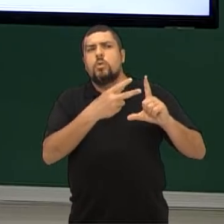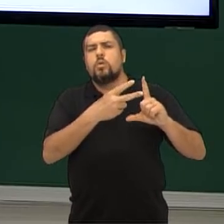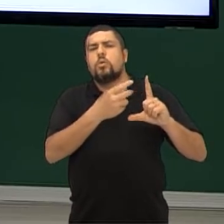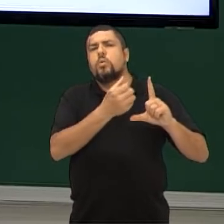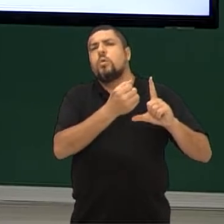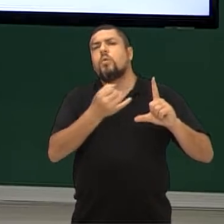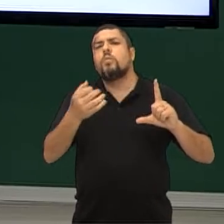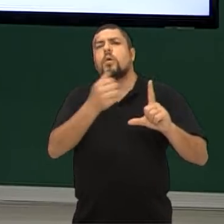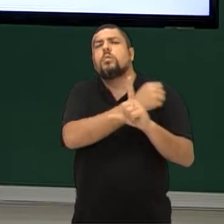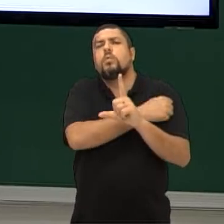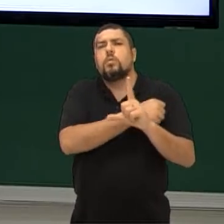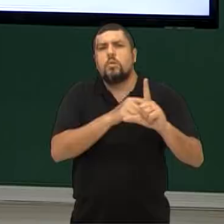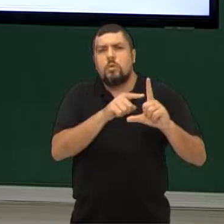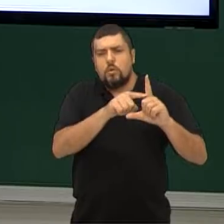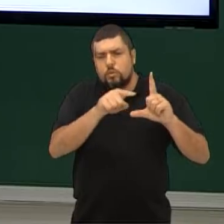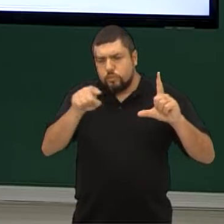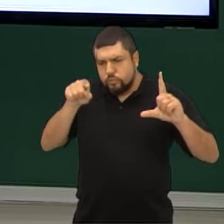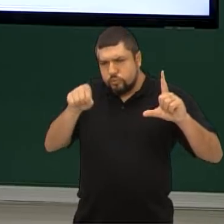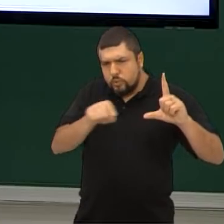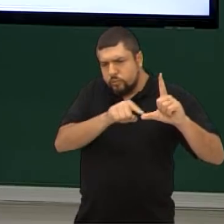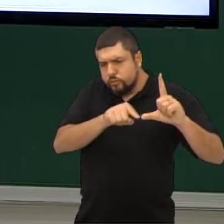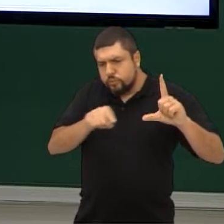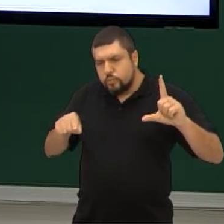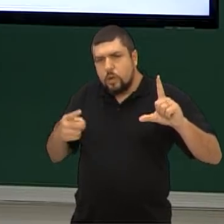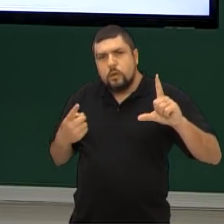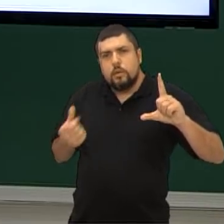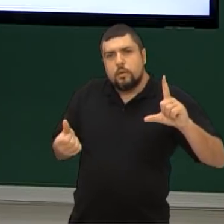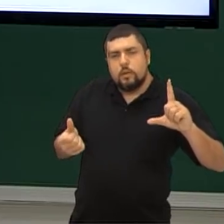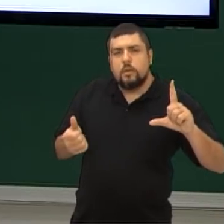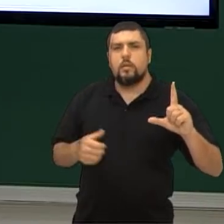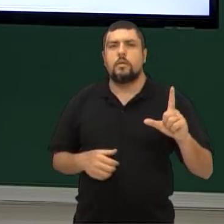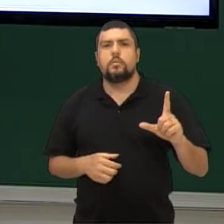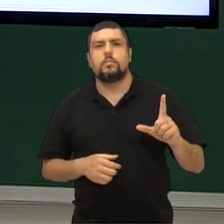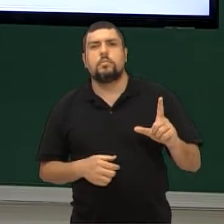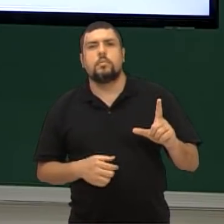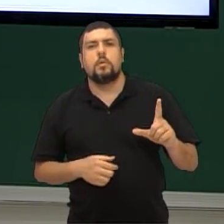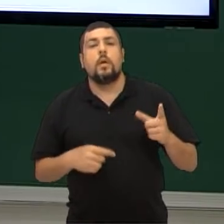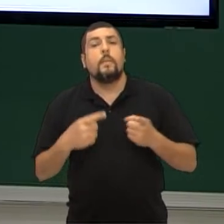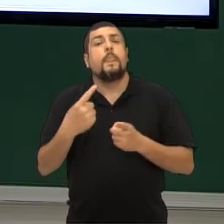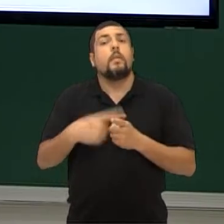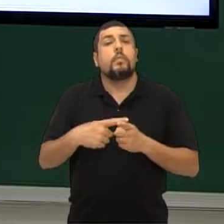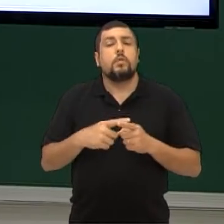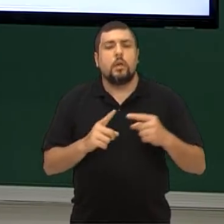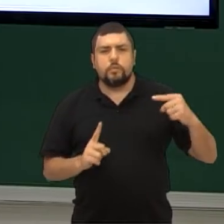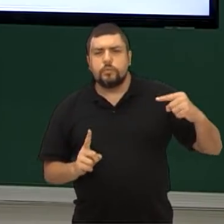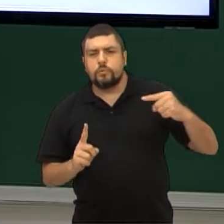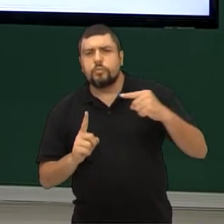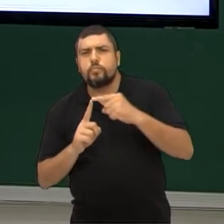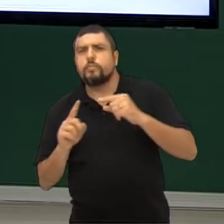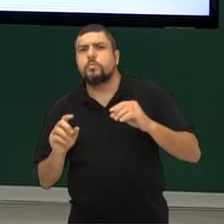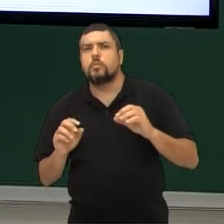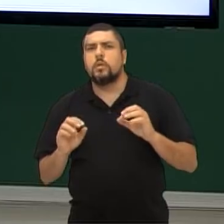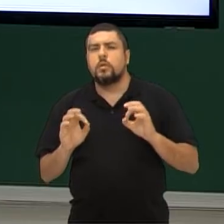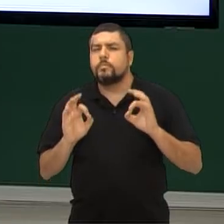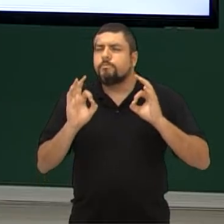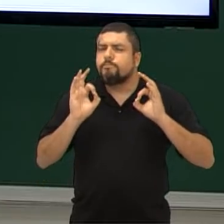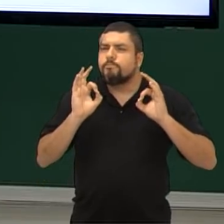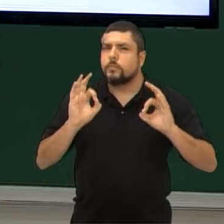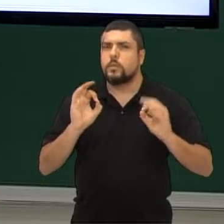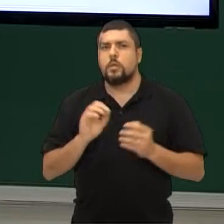bilhetes? 16. Vocês podem facilmente observar, porque está alinhado, está organizado. Então, vocês olham